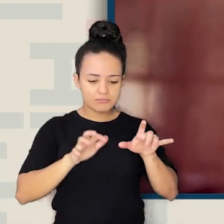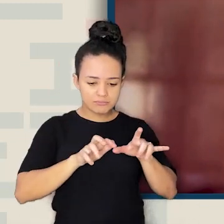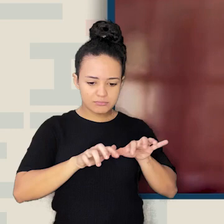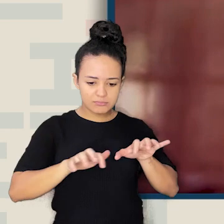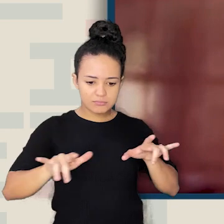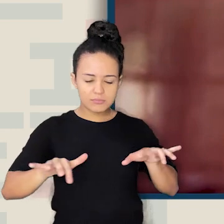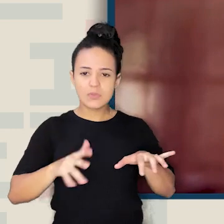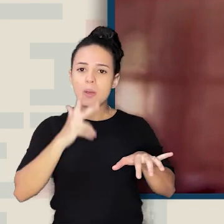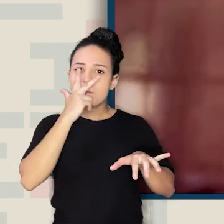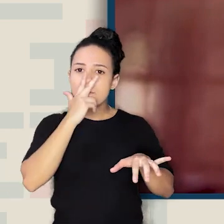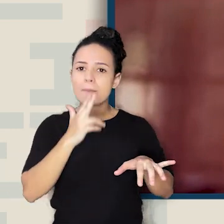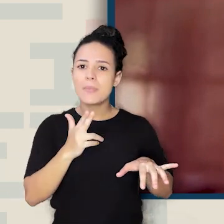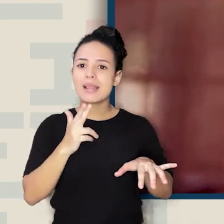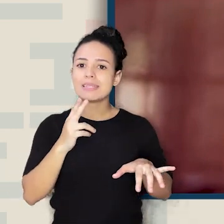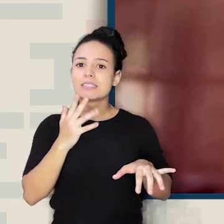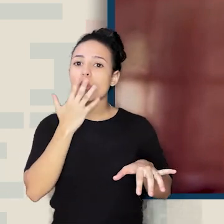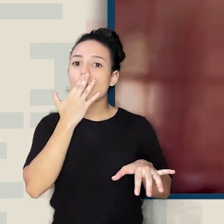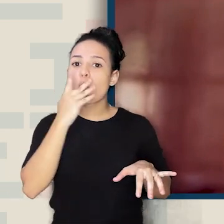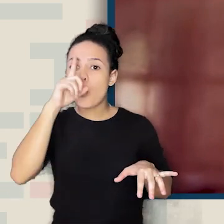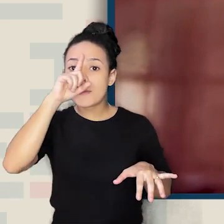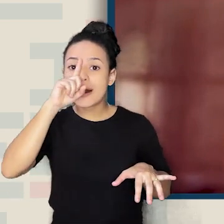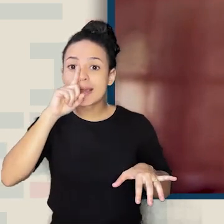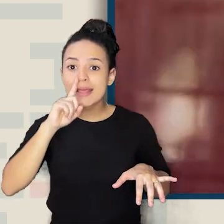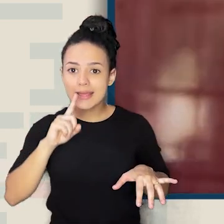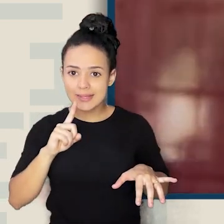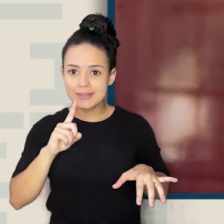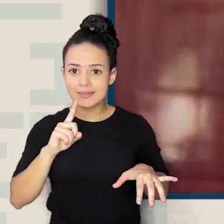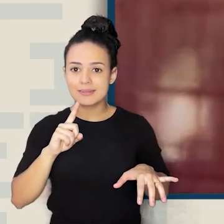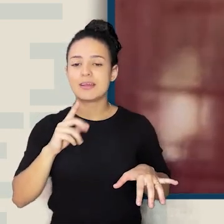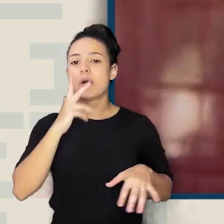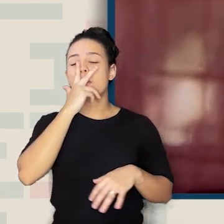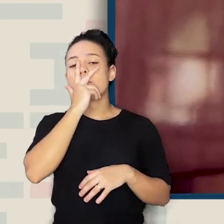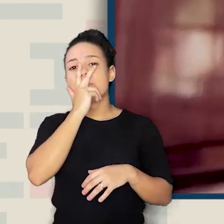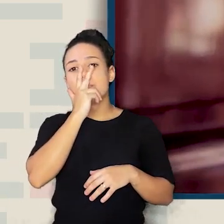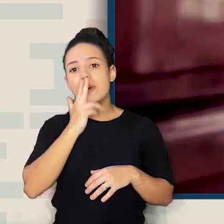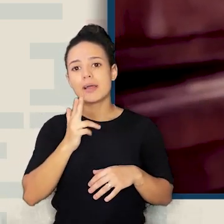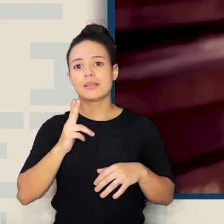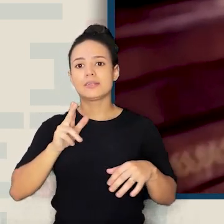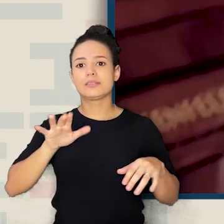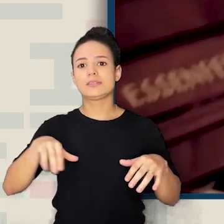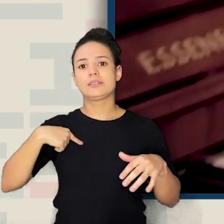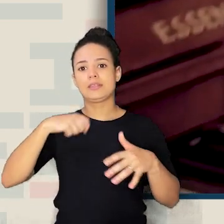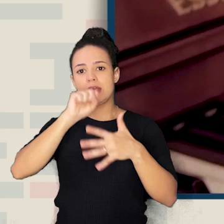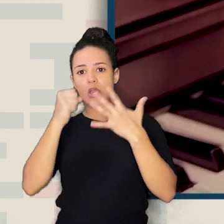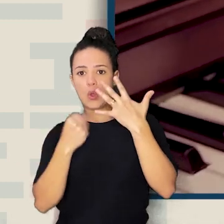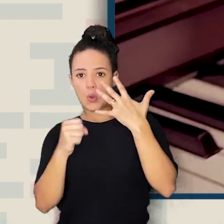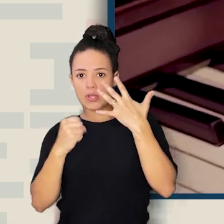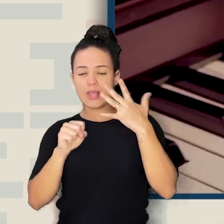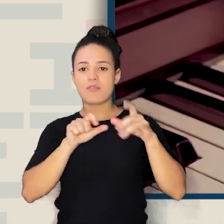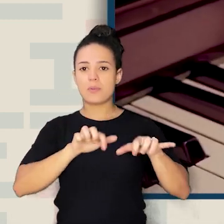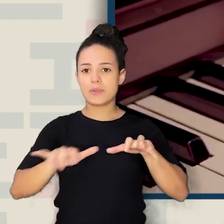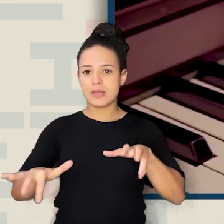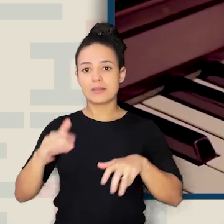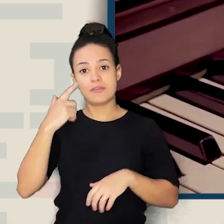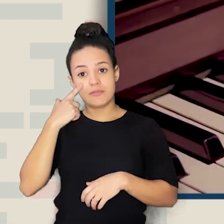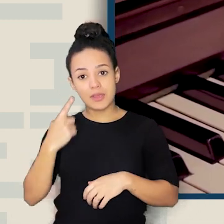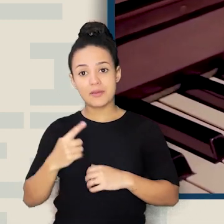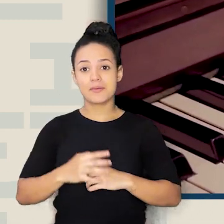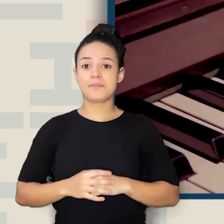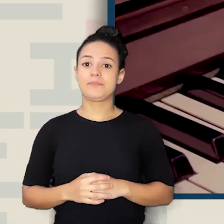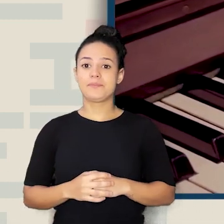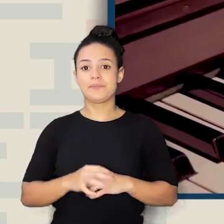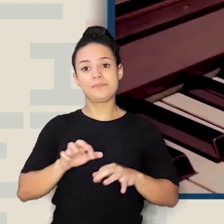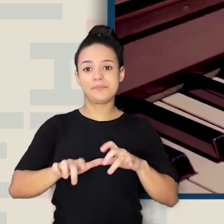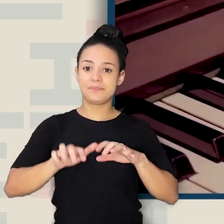do piano, mas como se fosse uma coisa amarela, assim, entendeu? Eu penso na oitava do piano, que a gente começa aqui, tem um...